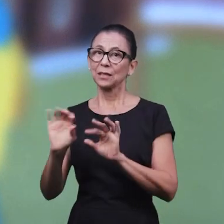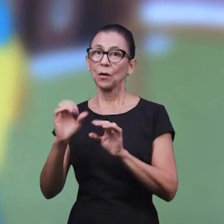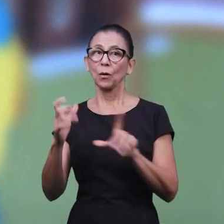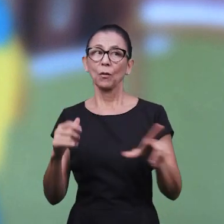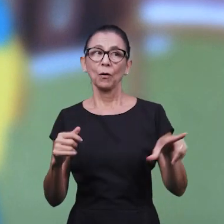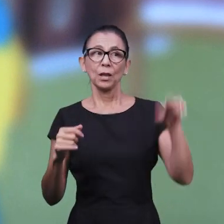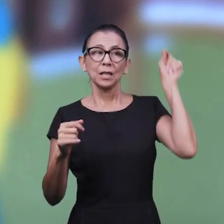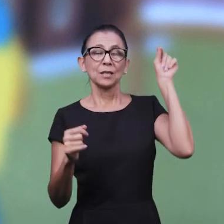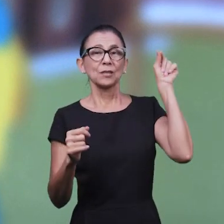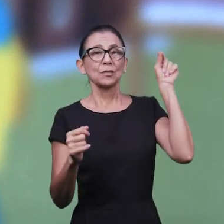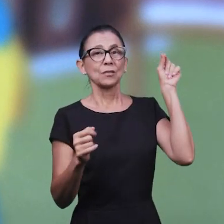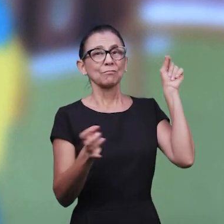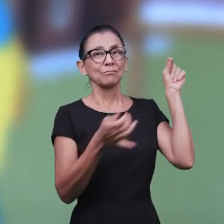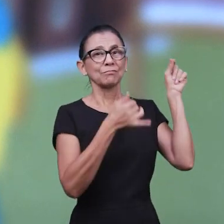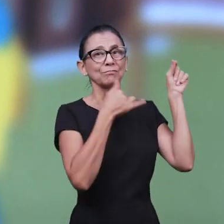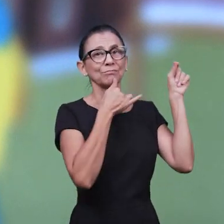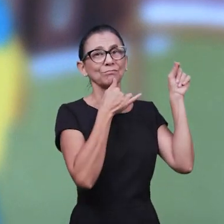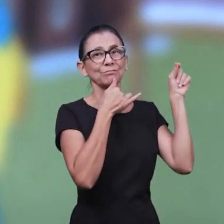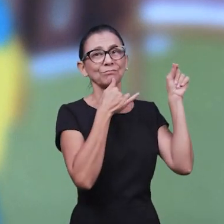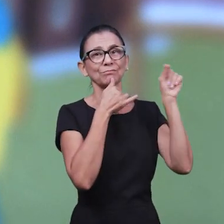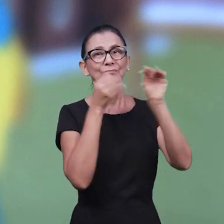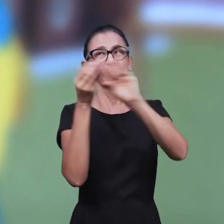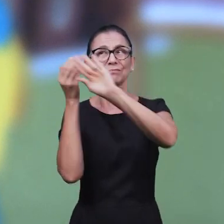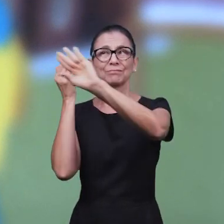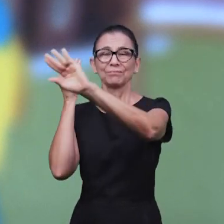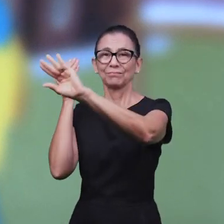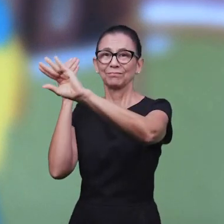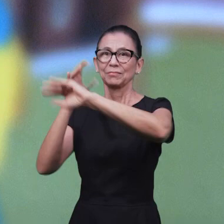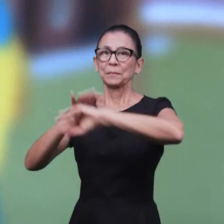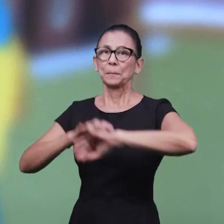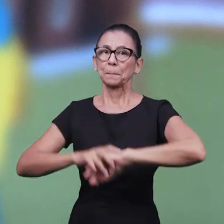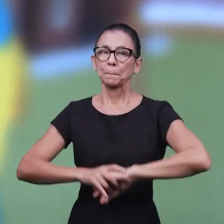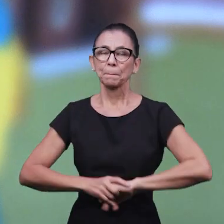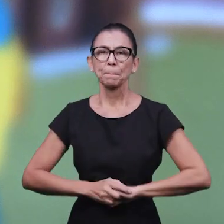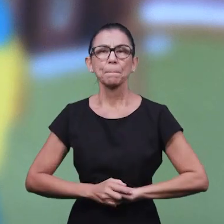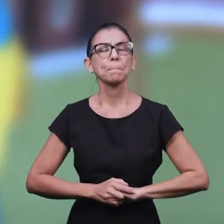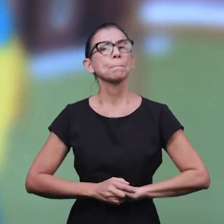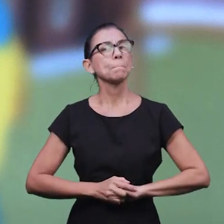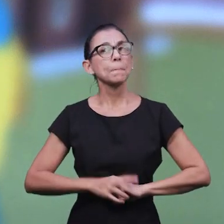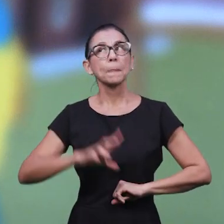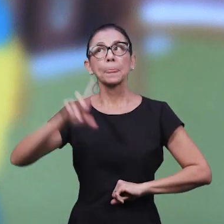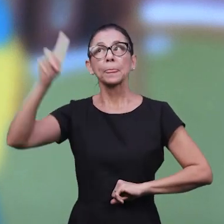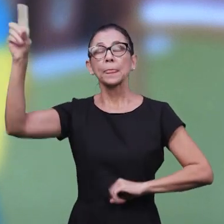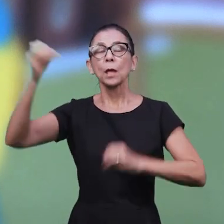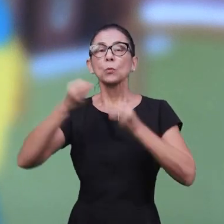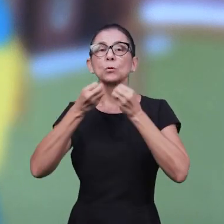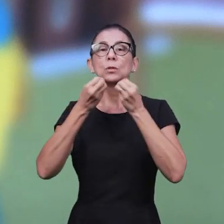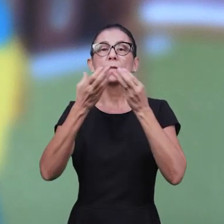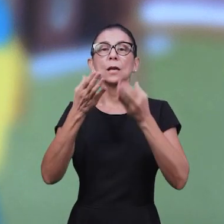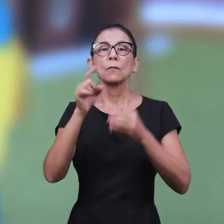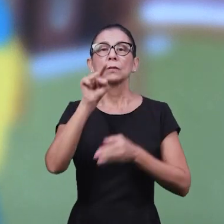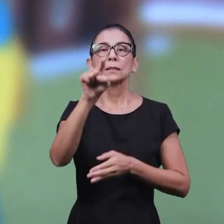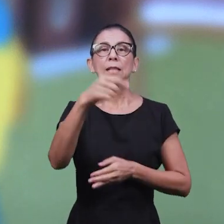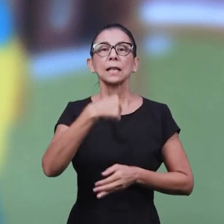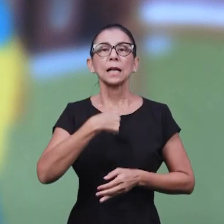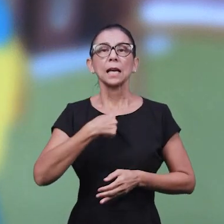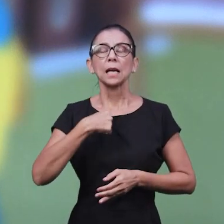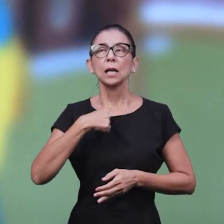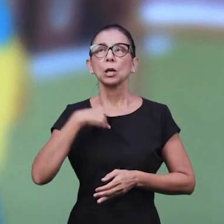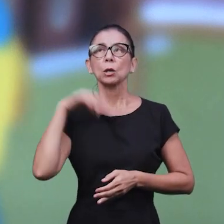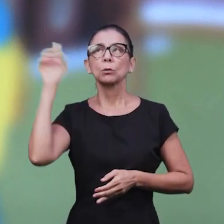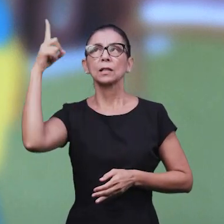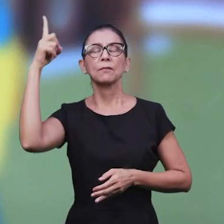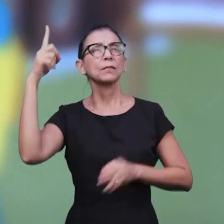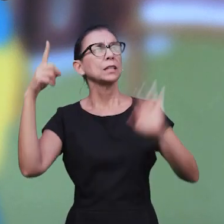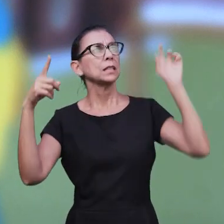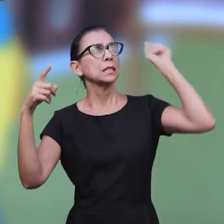do Senhor. Deus deu a Saul, deu a Davi e a cada um de nós o livre-arbítrio. Mas o